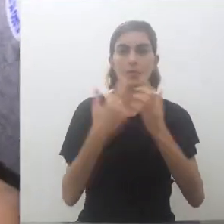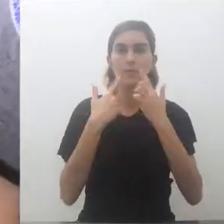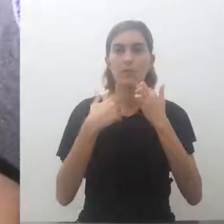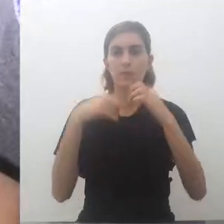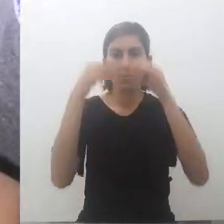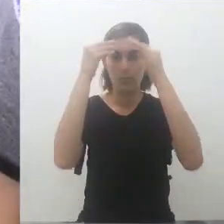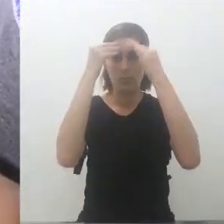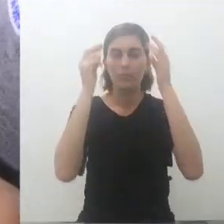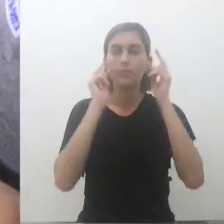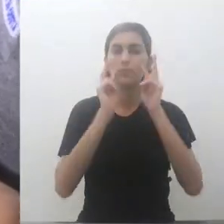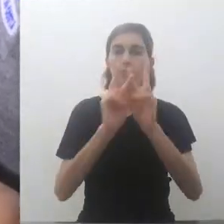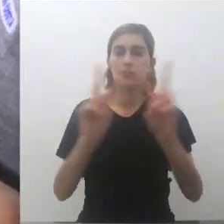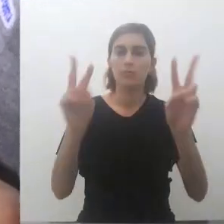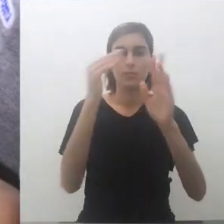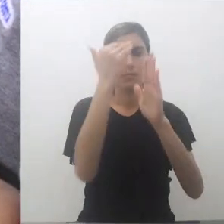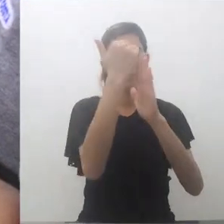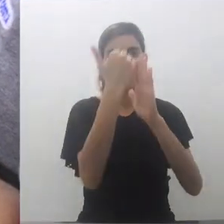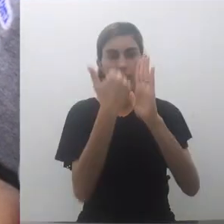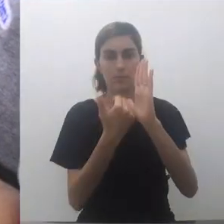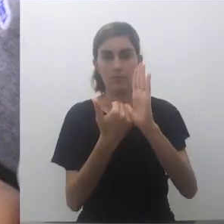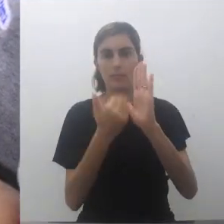que é